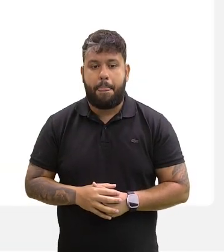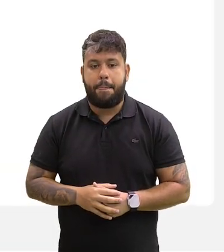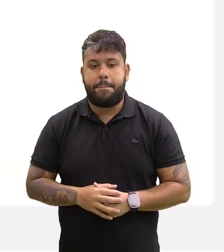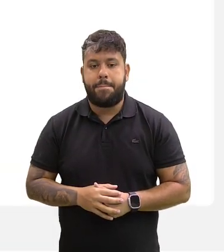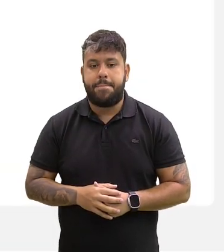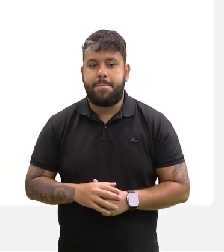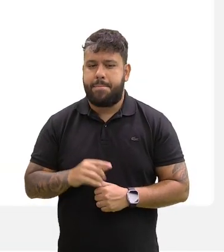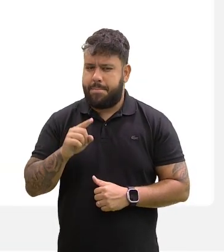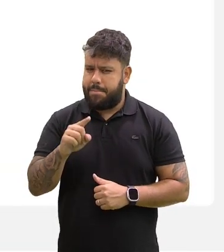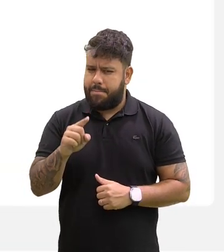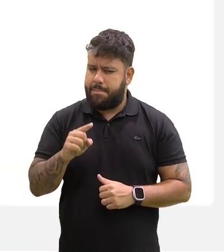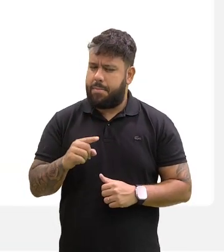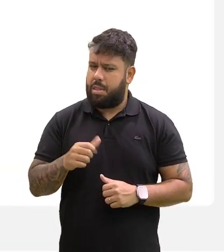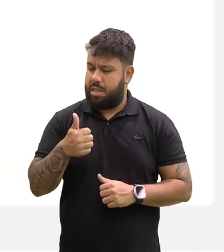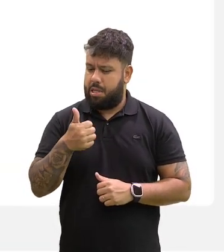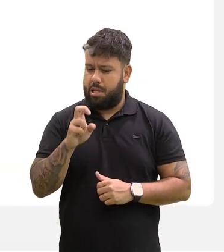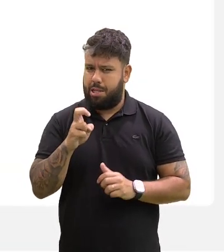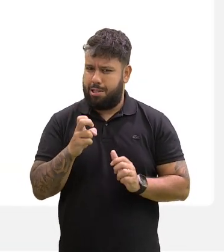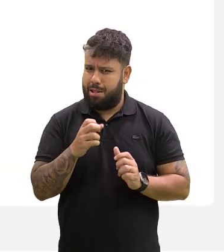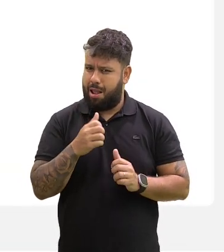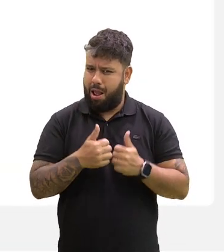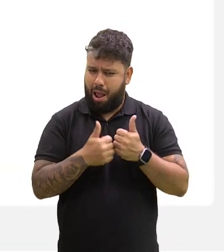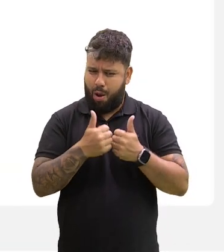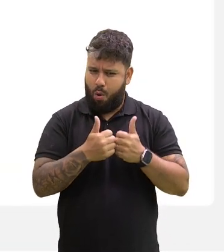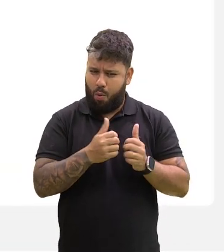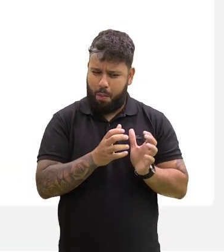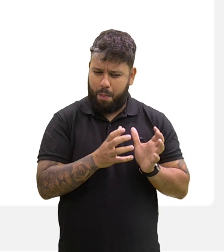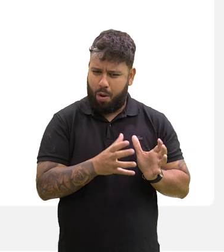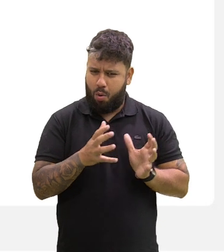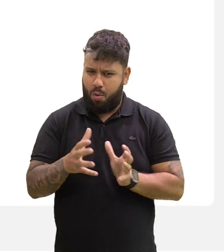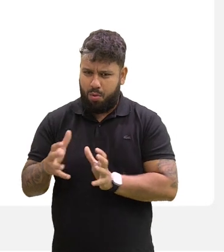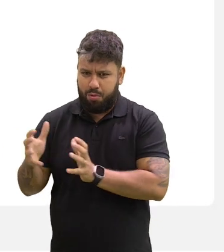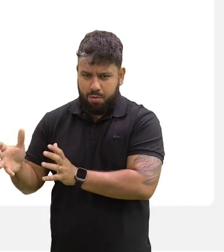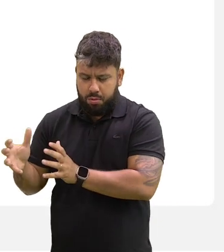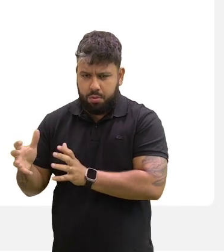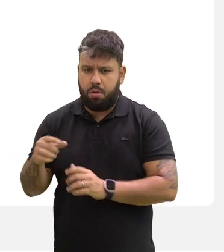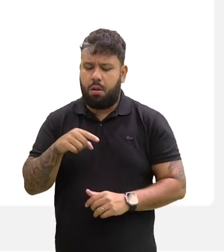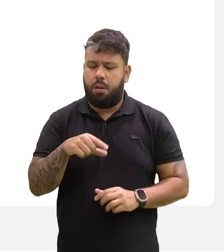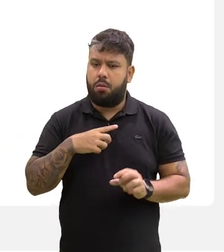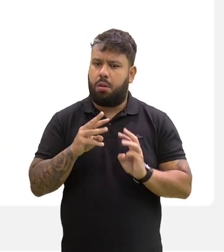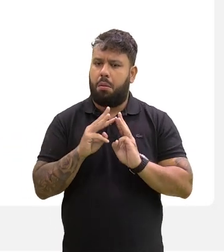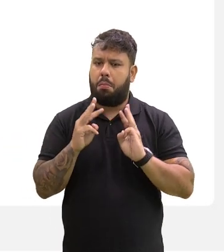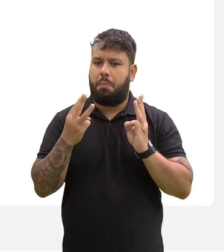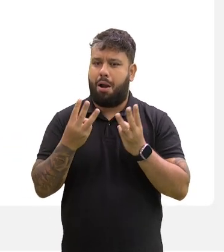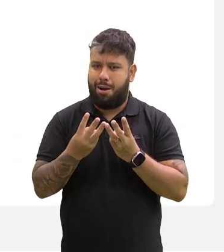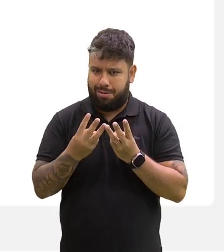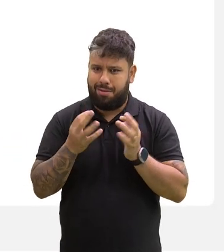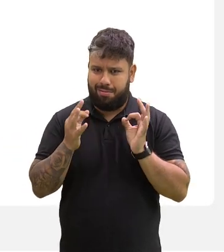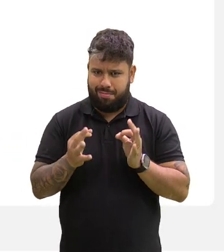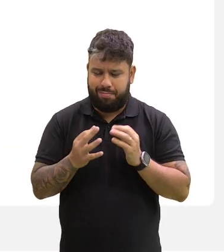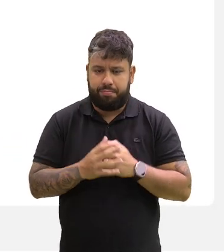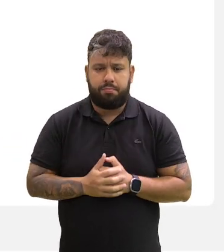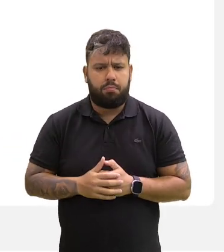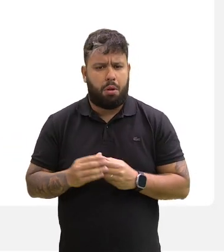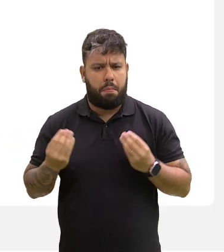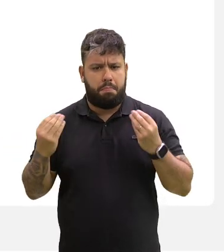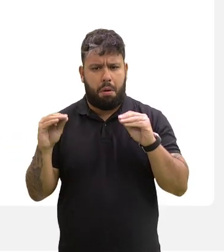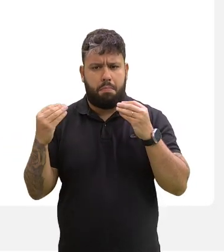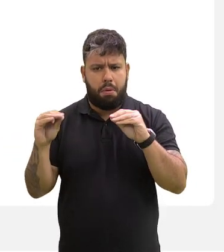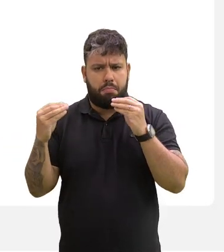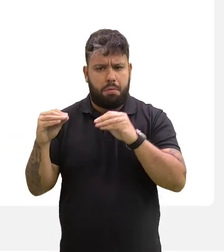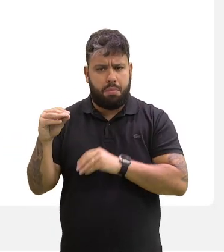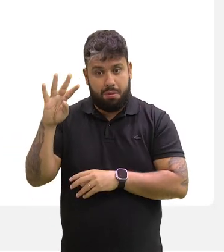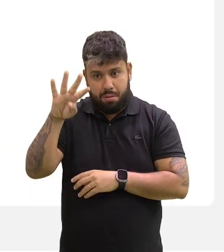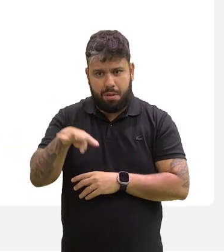15 pacotes de arroz foram registradas em uma tabela. Considerando esses 15